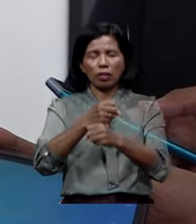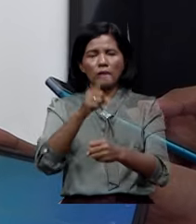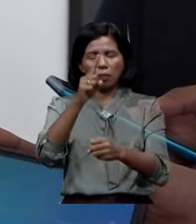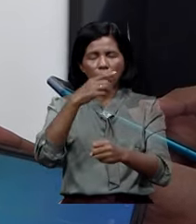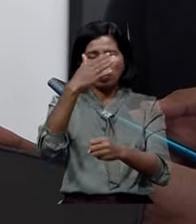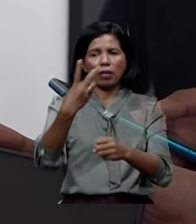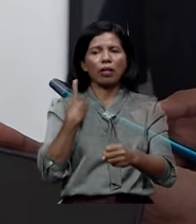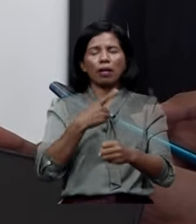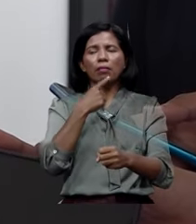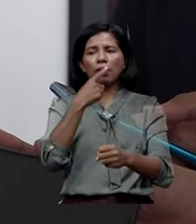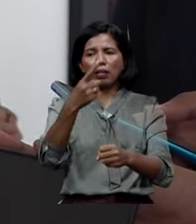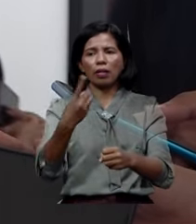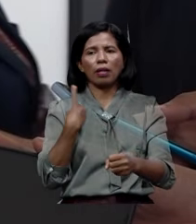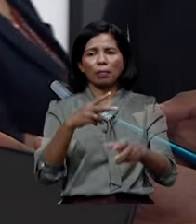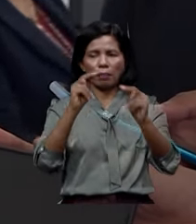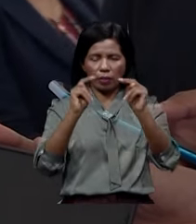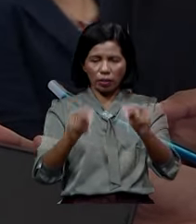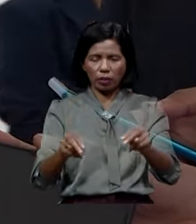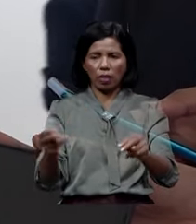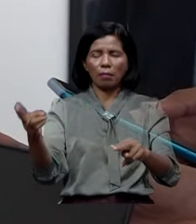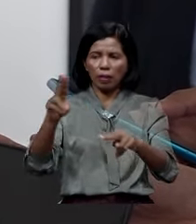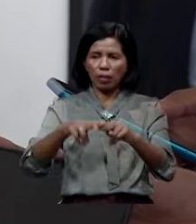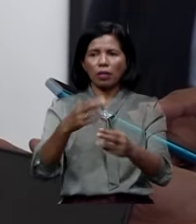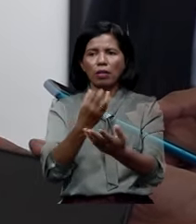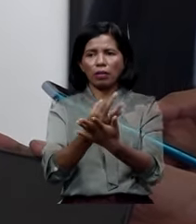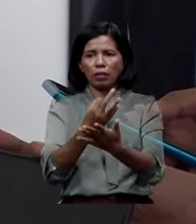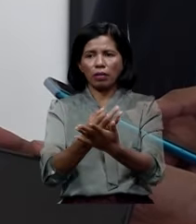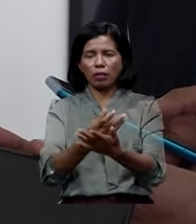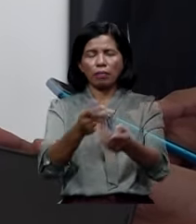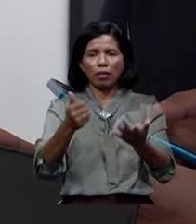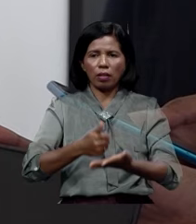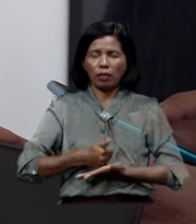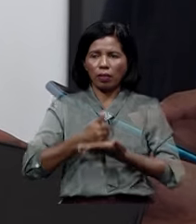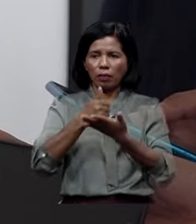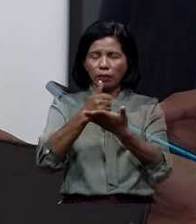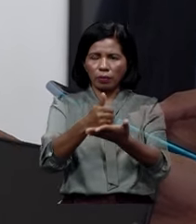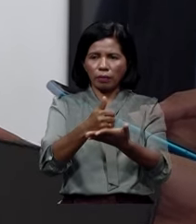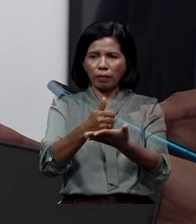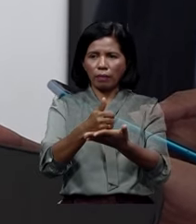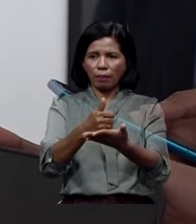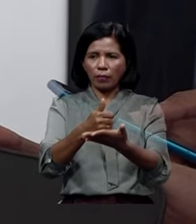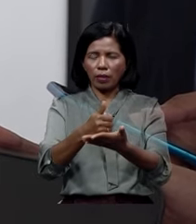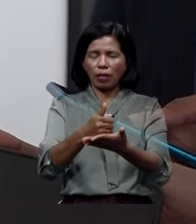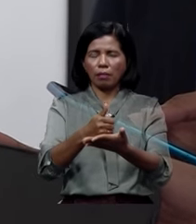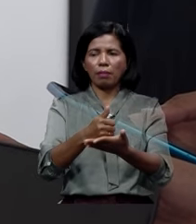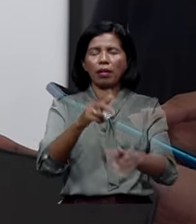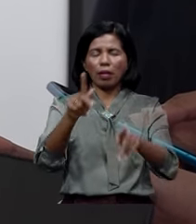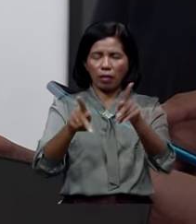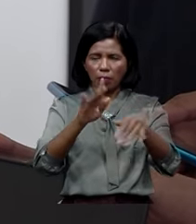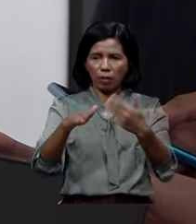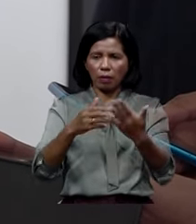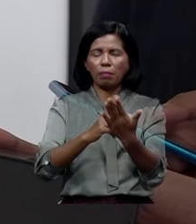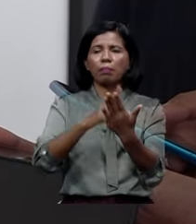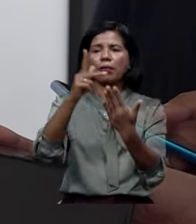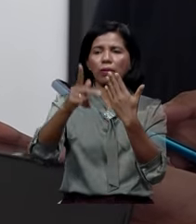a minha argumenta que atacame precisa liutan, liliuba área assistência humanitária, ba